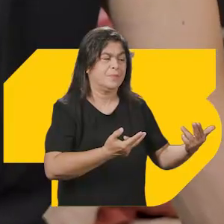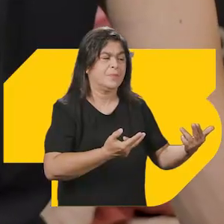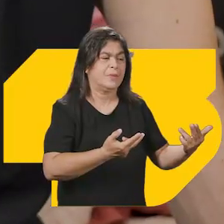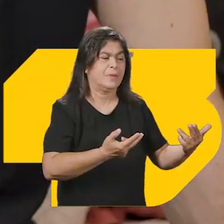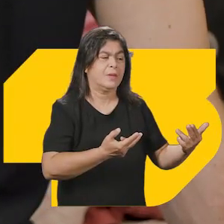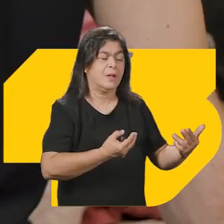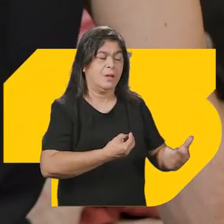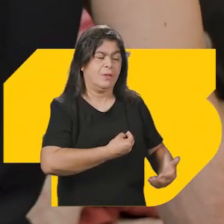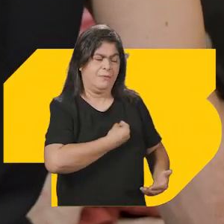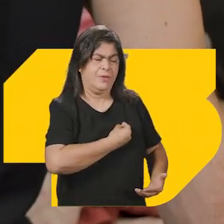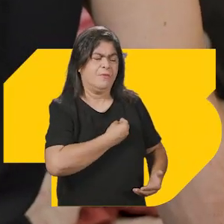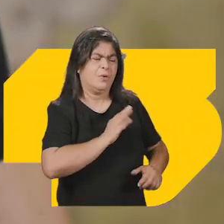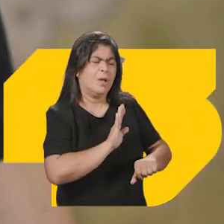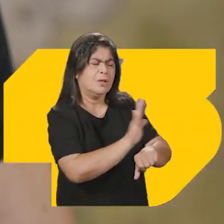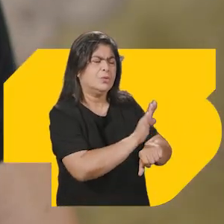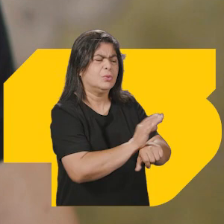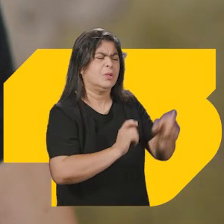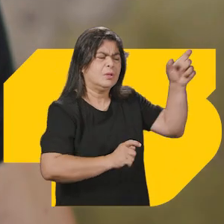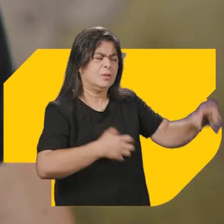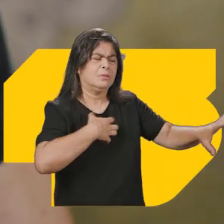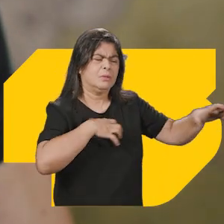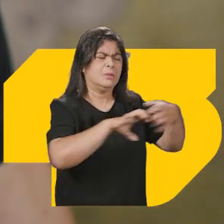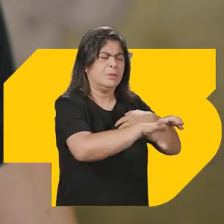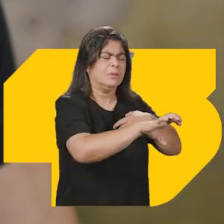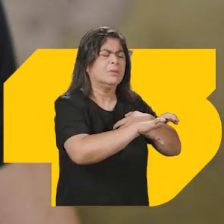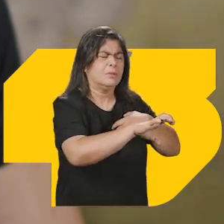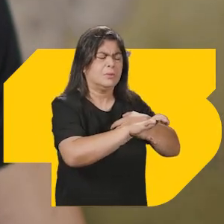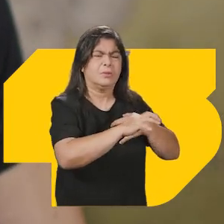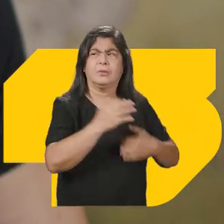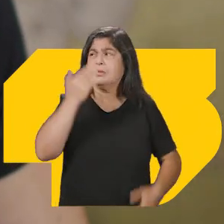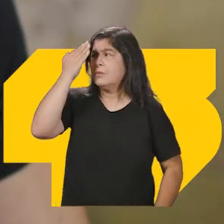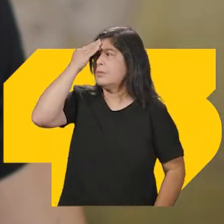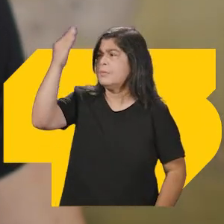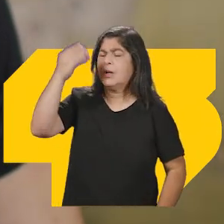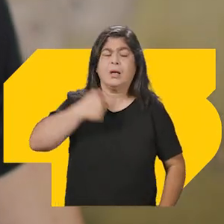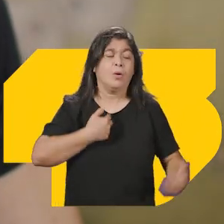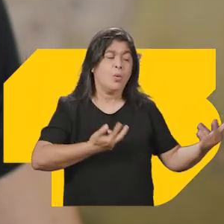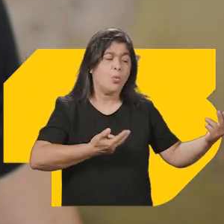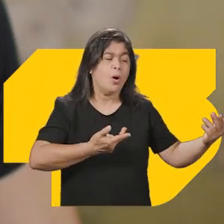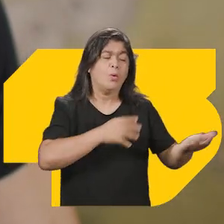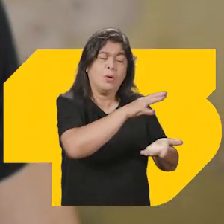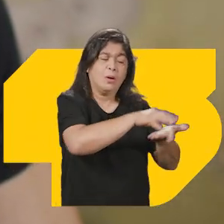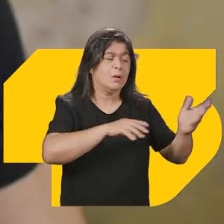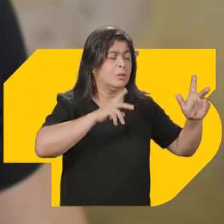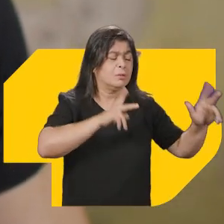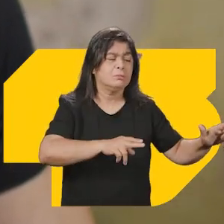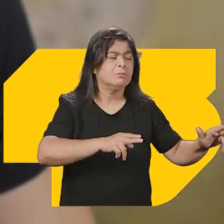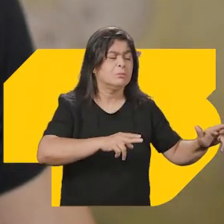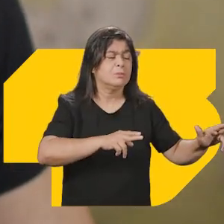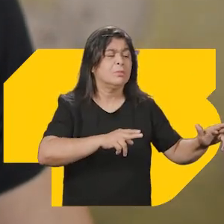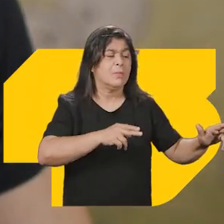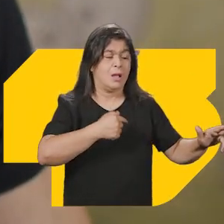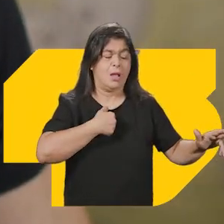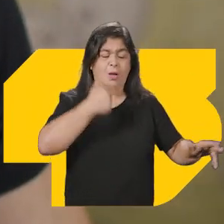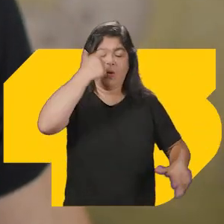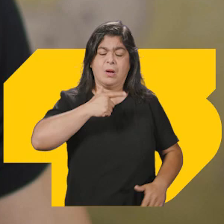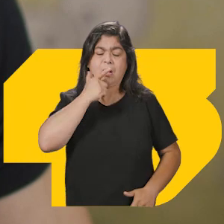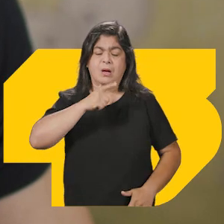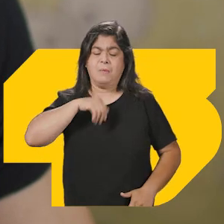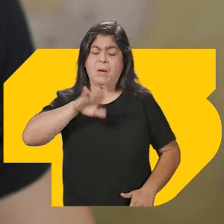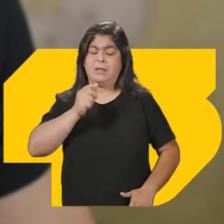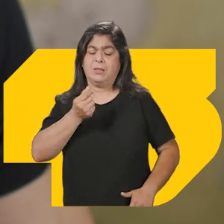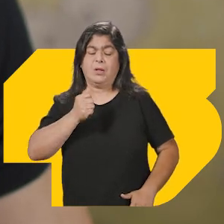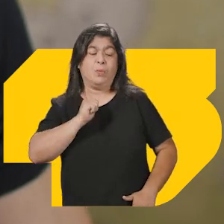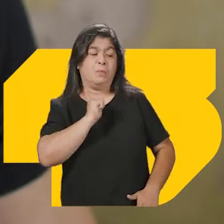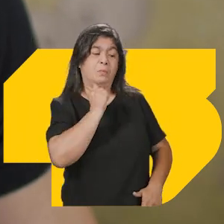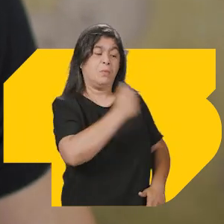A gente vive para servir. Você é solidário. Obrigada. E é o que eu busco ser também. E sobretudo eu que tenho mais condição do que